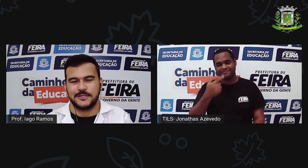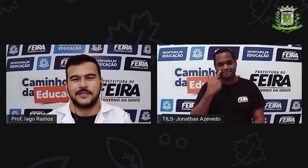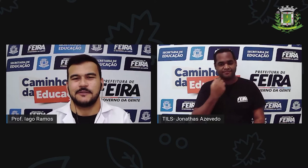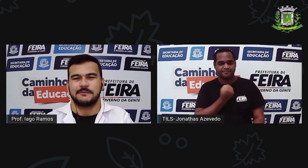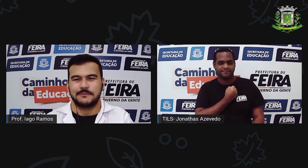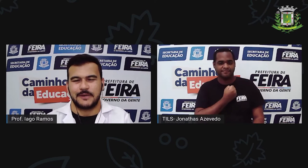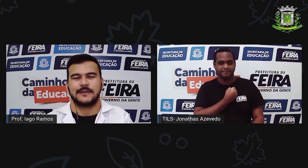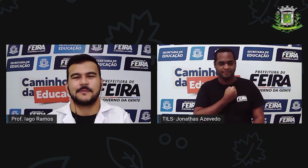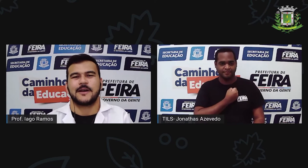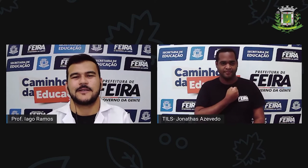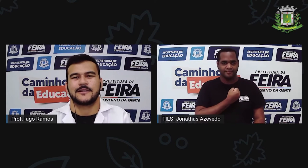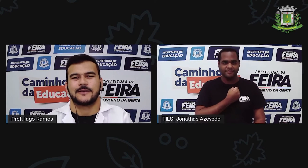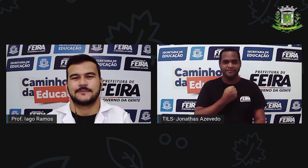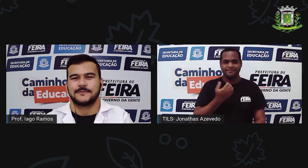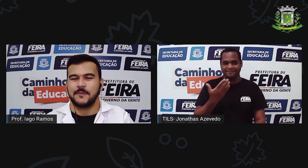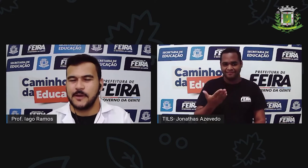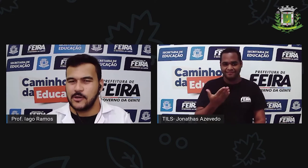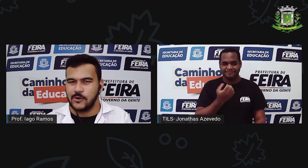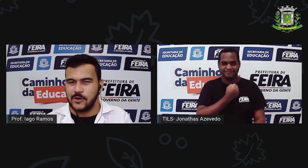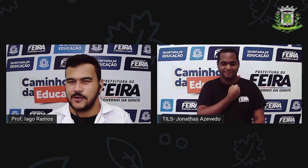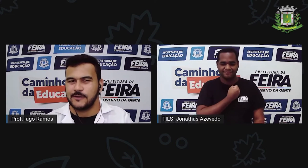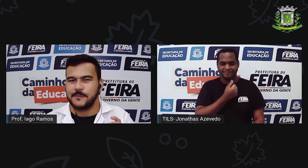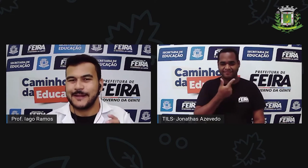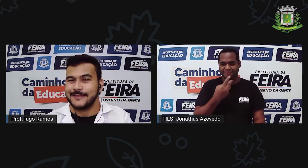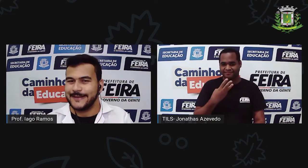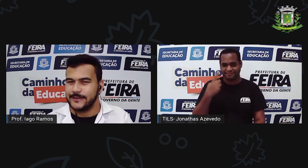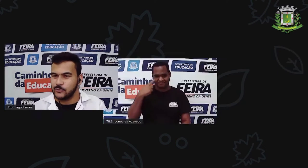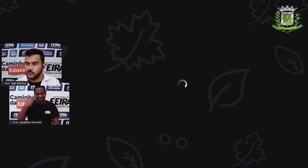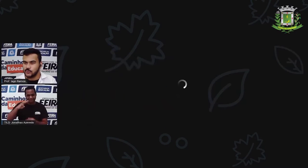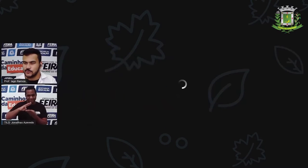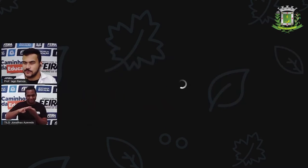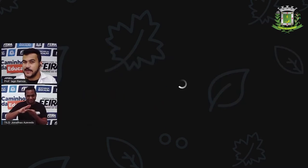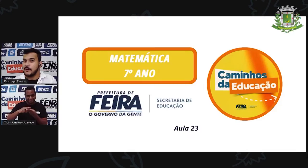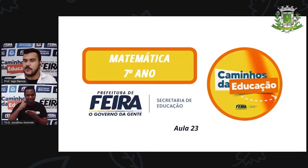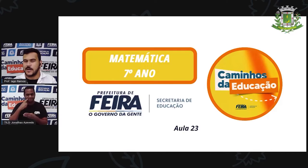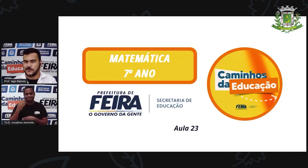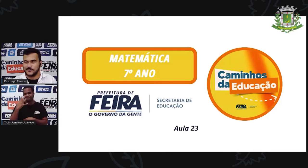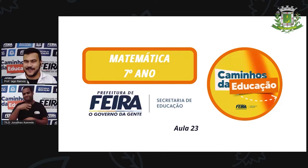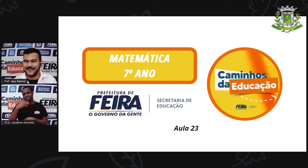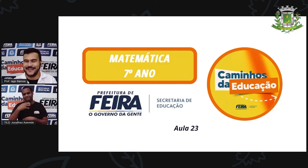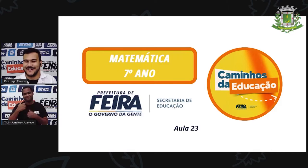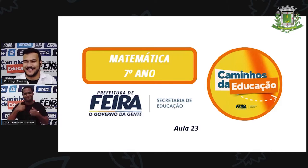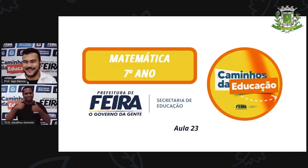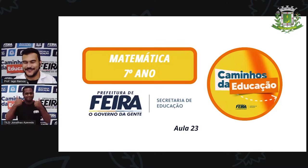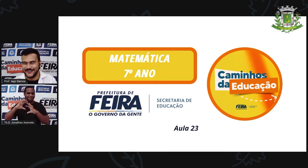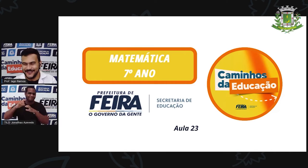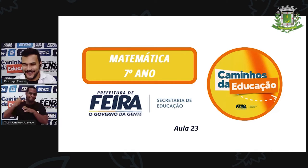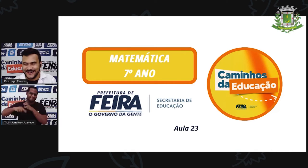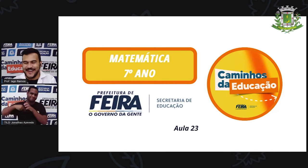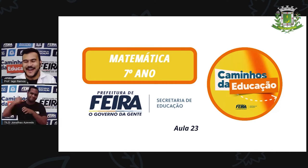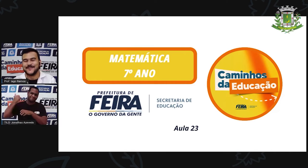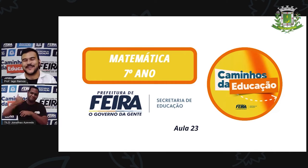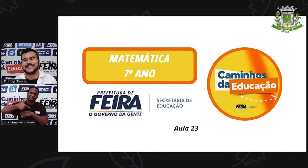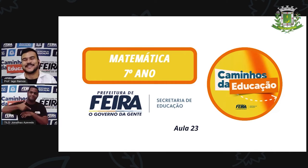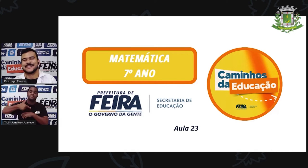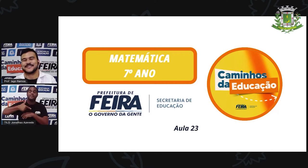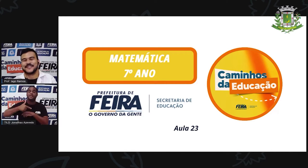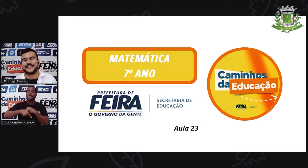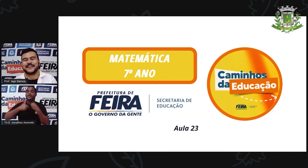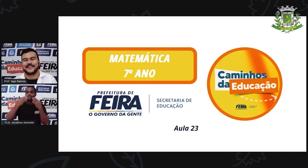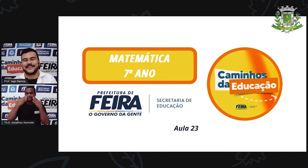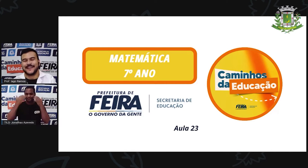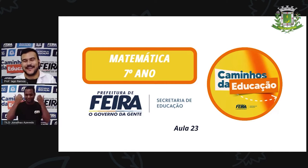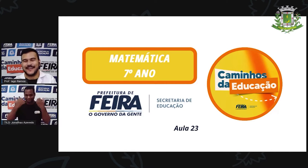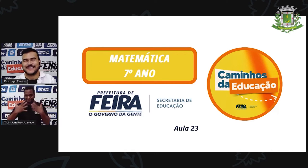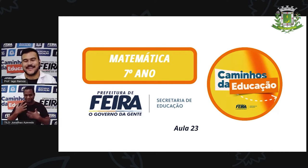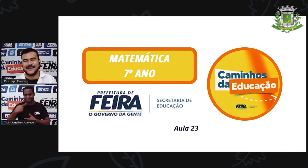de matemática. A melhor matéria do mundo, eu acho, tá bom? A apresentação